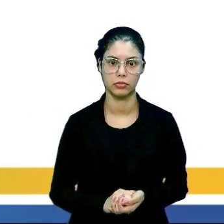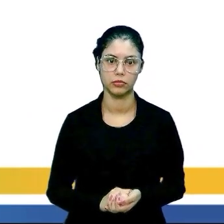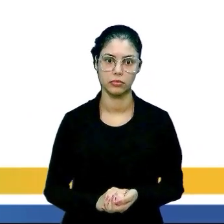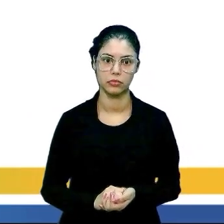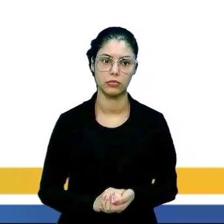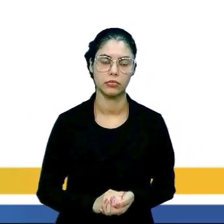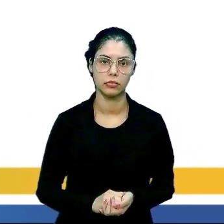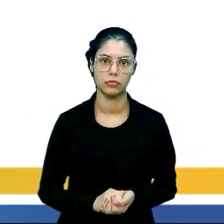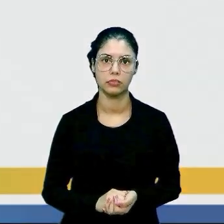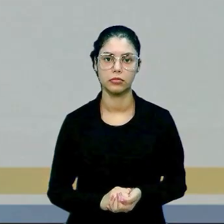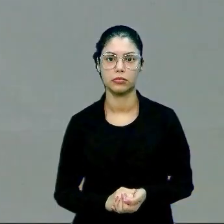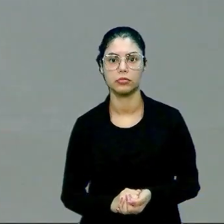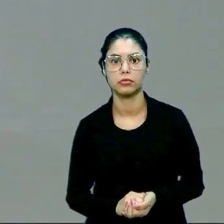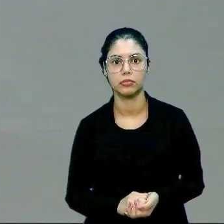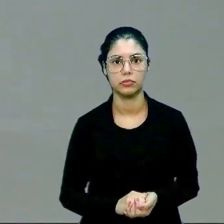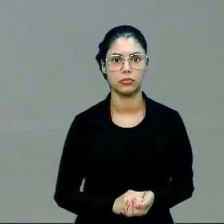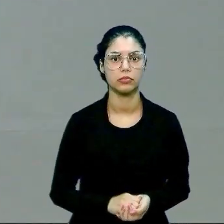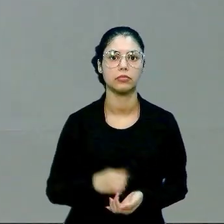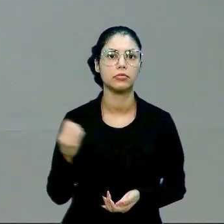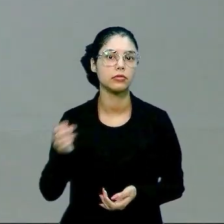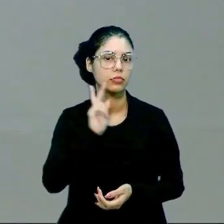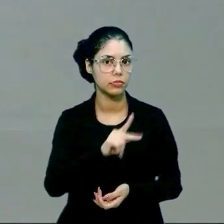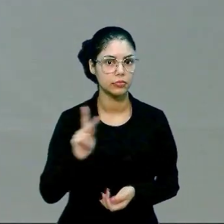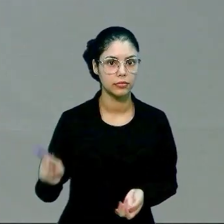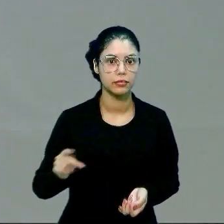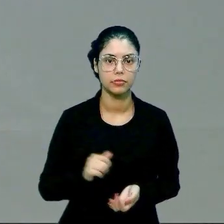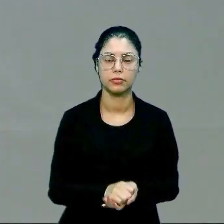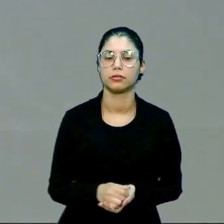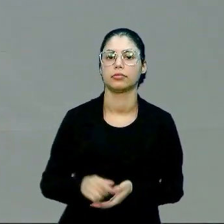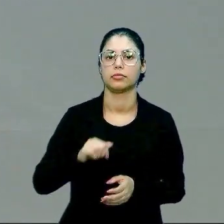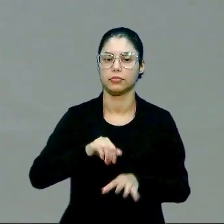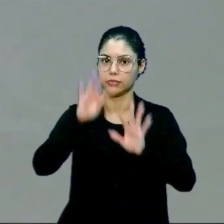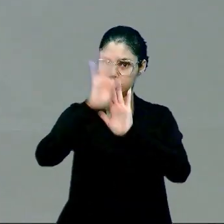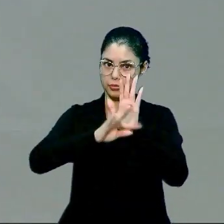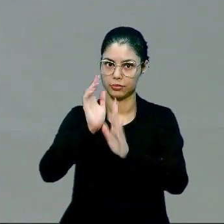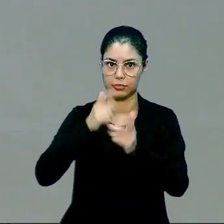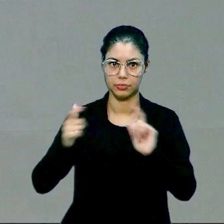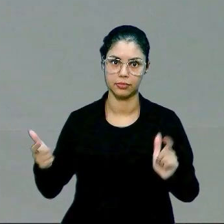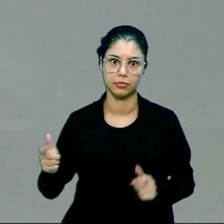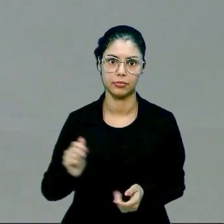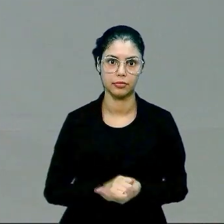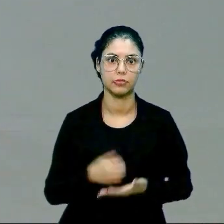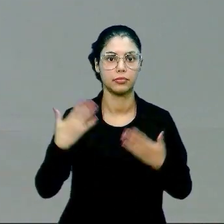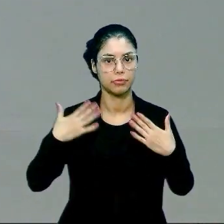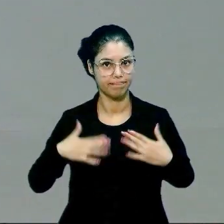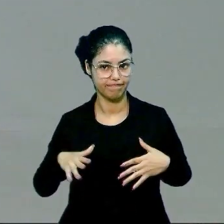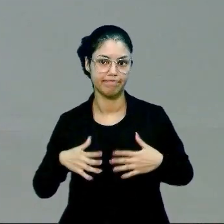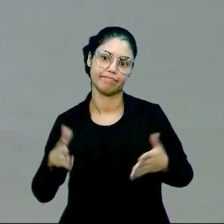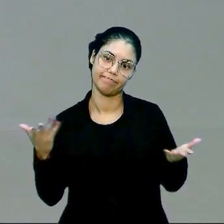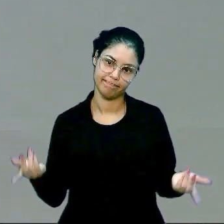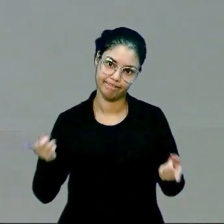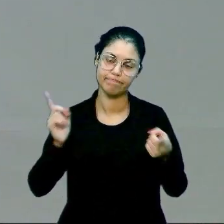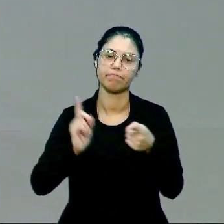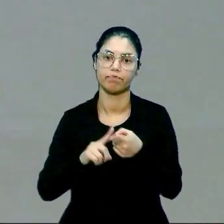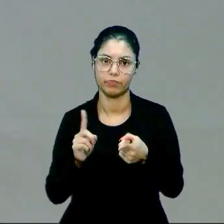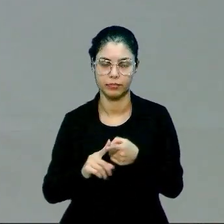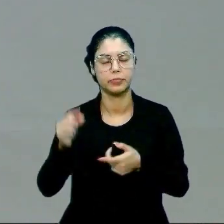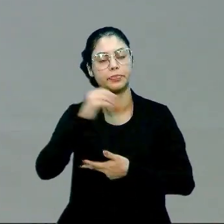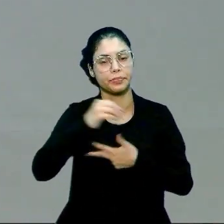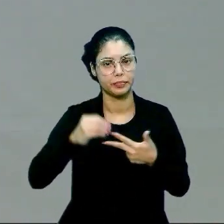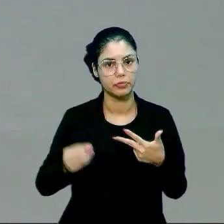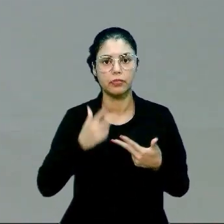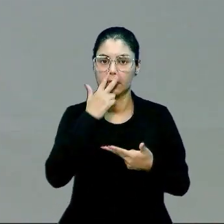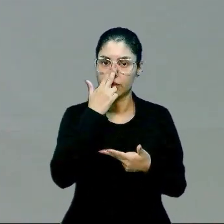ferramenta. Pelo amor de Deus, professora, lá vem a senhora com um texto enorme, mas vai se acostumando que no Enem, o que